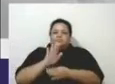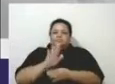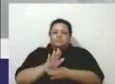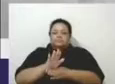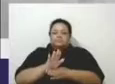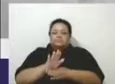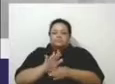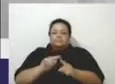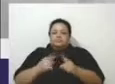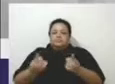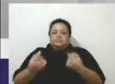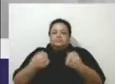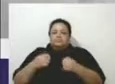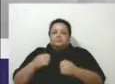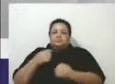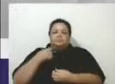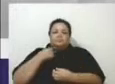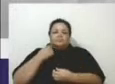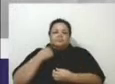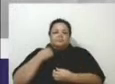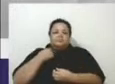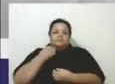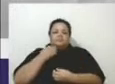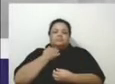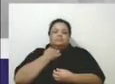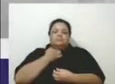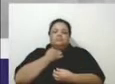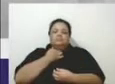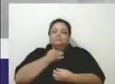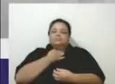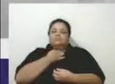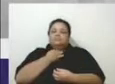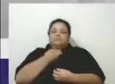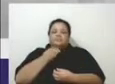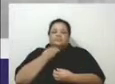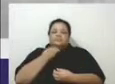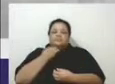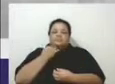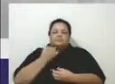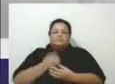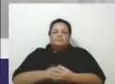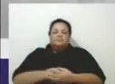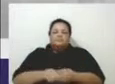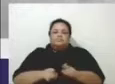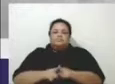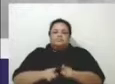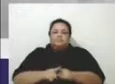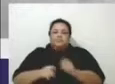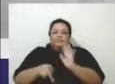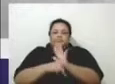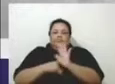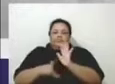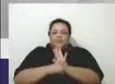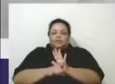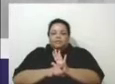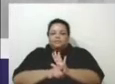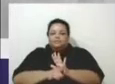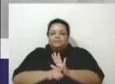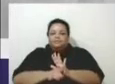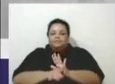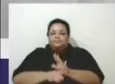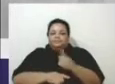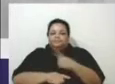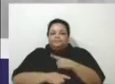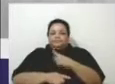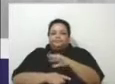precisa do voluntariado precisa disso eh além desse projeto que é um projeto de lei Nós também Temos